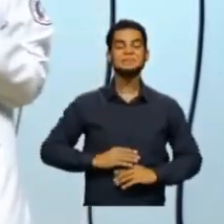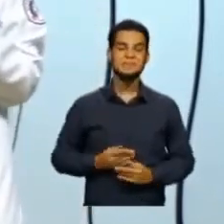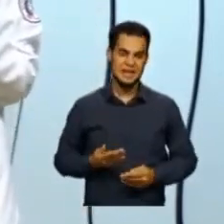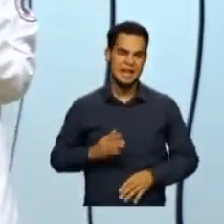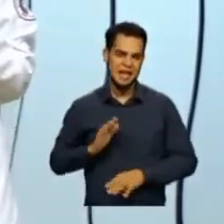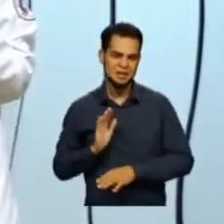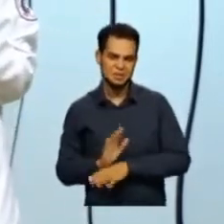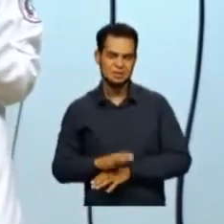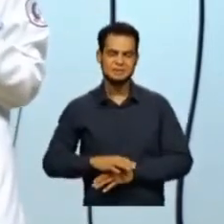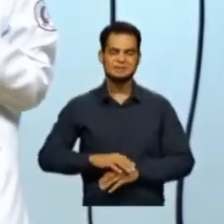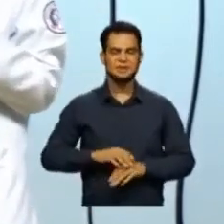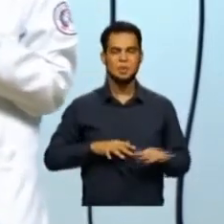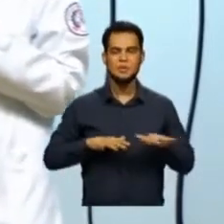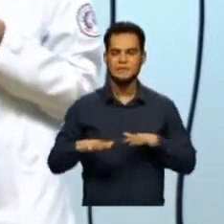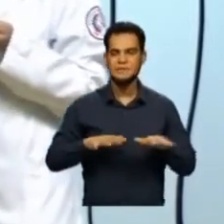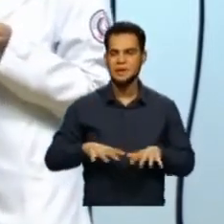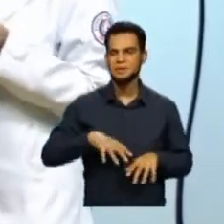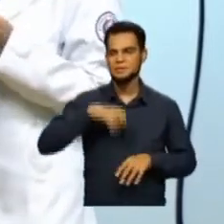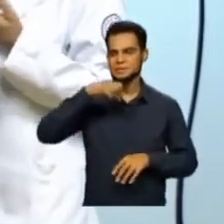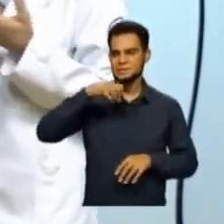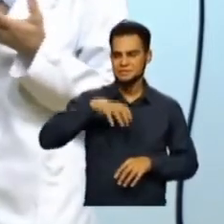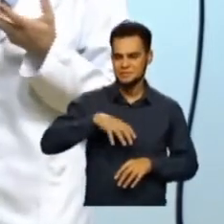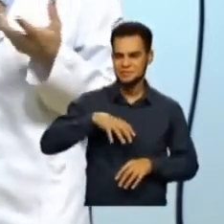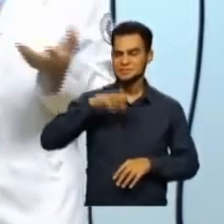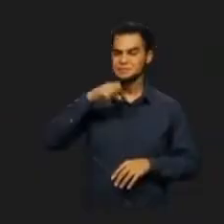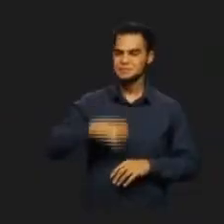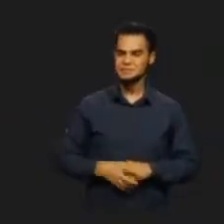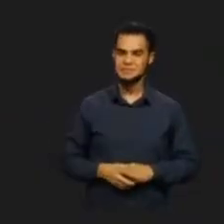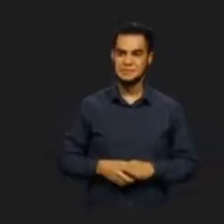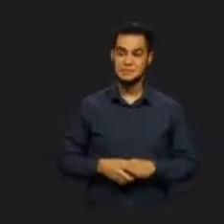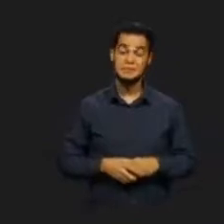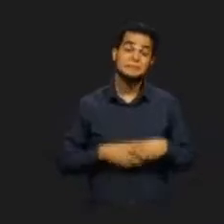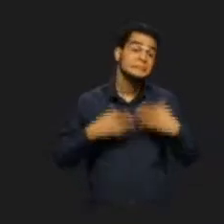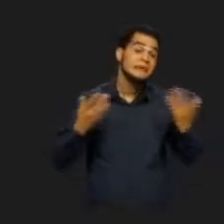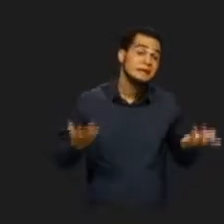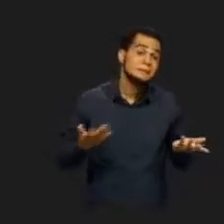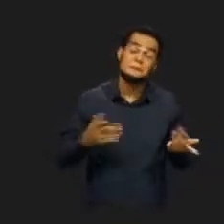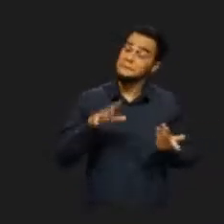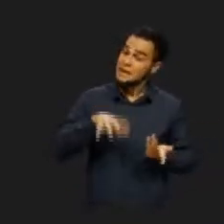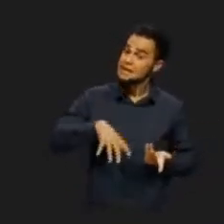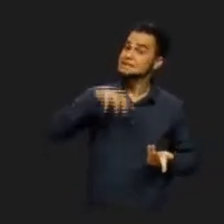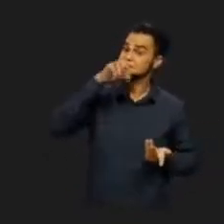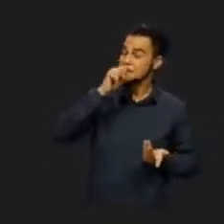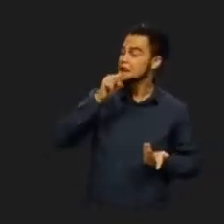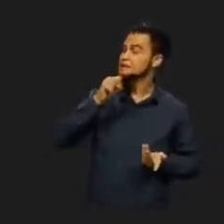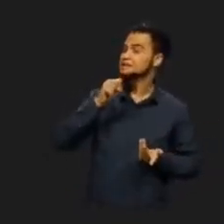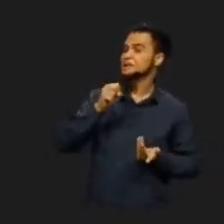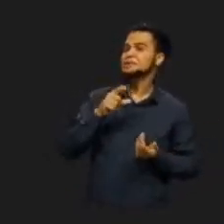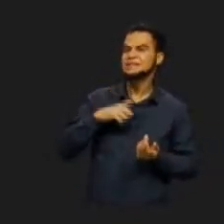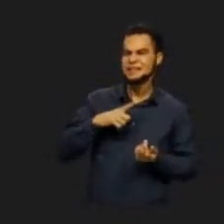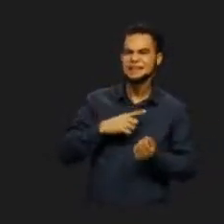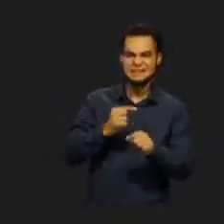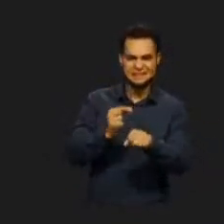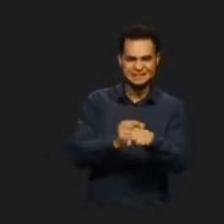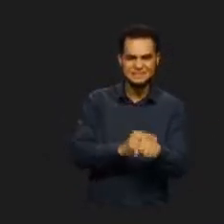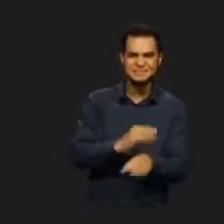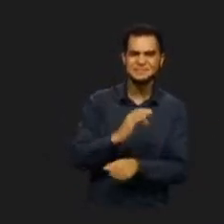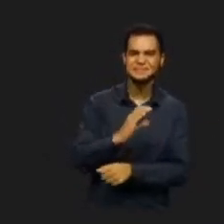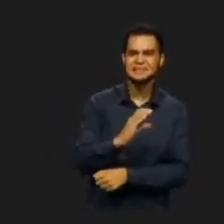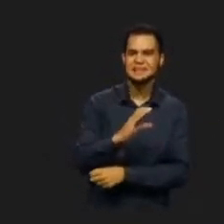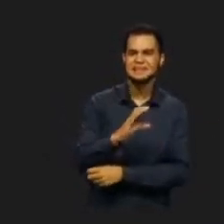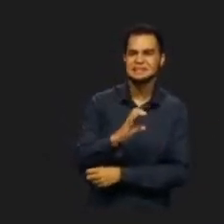relacionado aí com os movimentos respiratórios. A respiração, de certa forma, né, existe a respiração celular, que ela vai oferecer essa